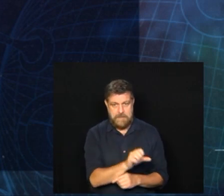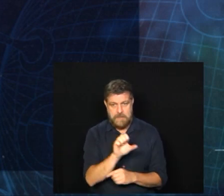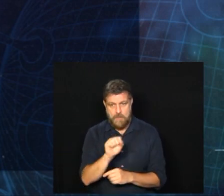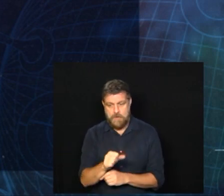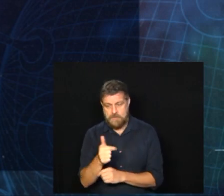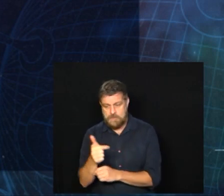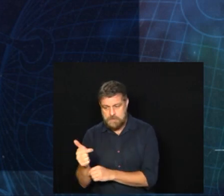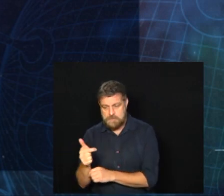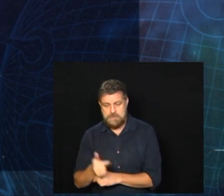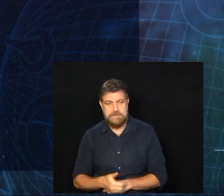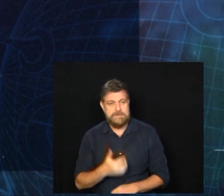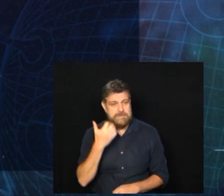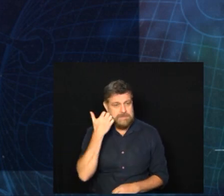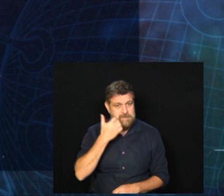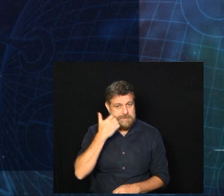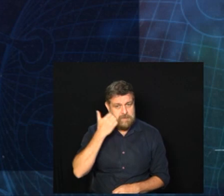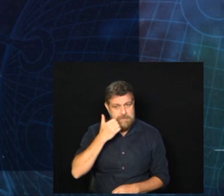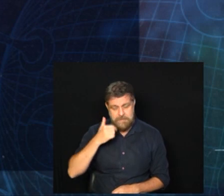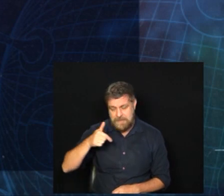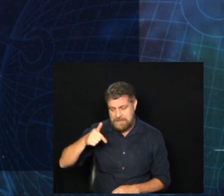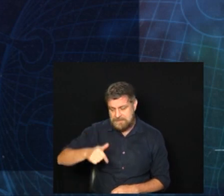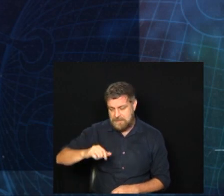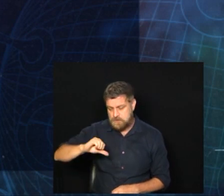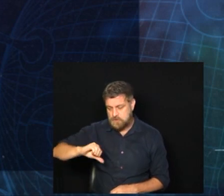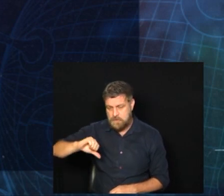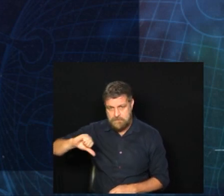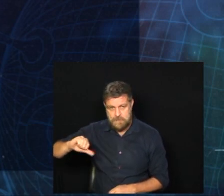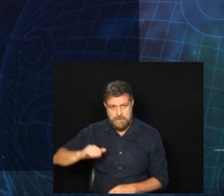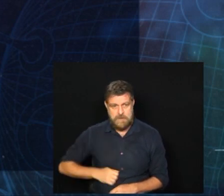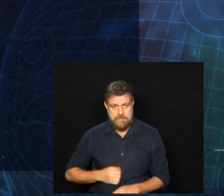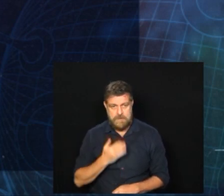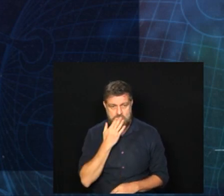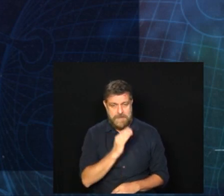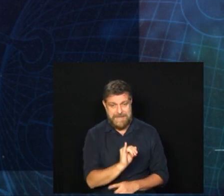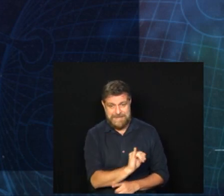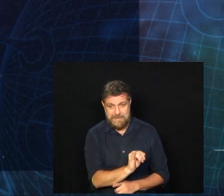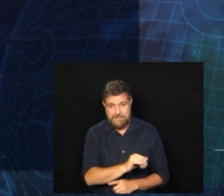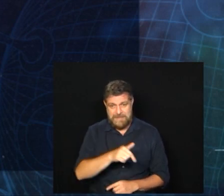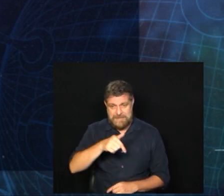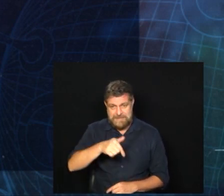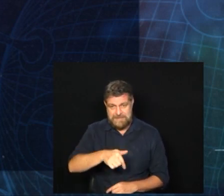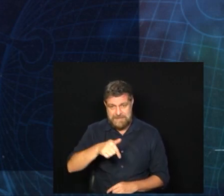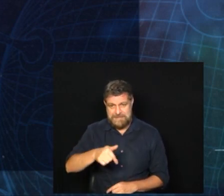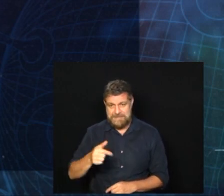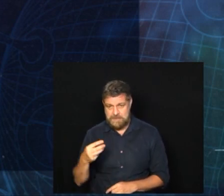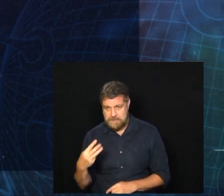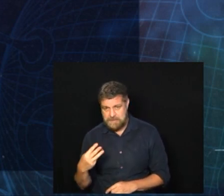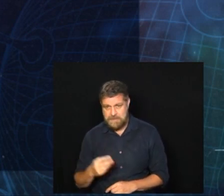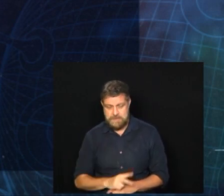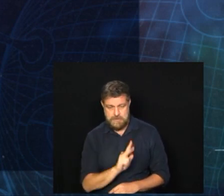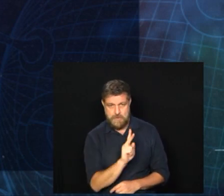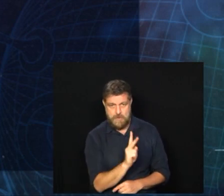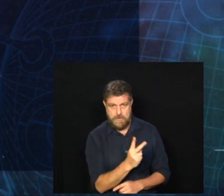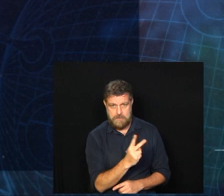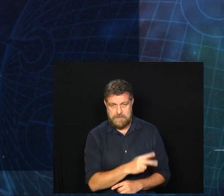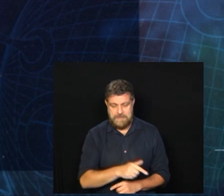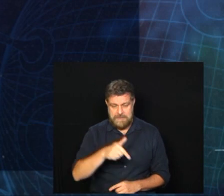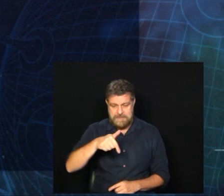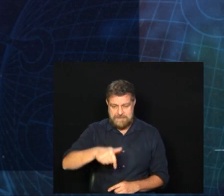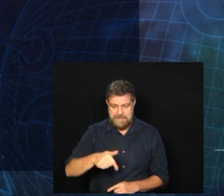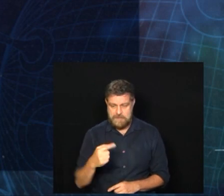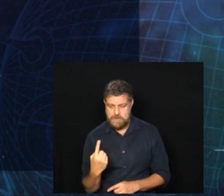Santa Bárbara do Oeste, 799 mortes, Indaiatuba, 773, Hortolândia,